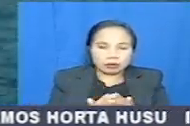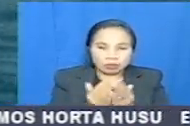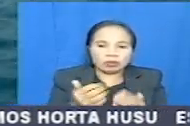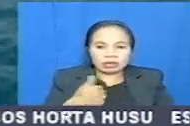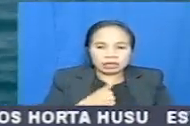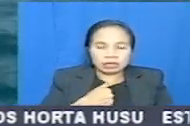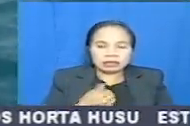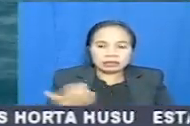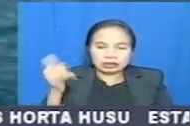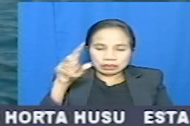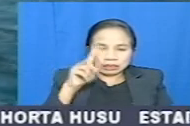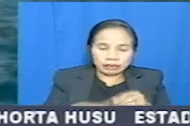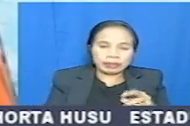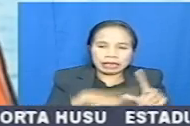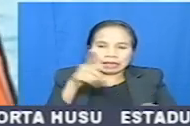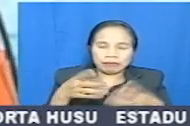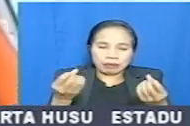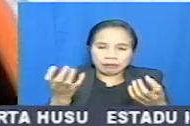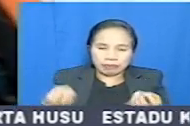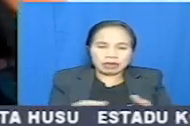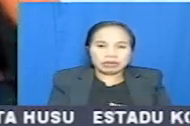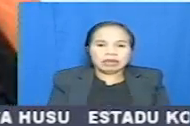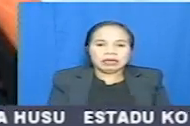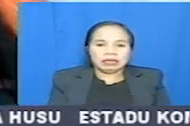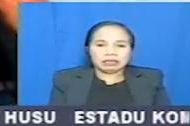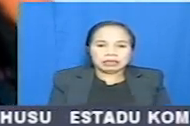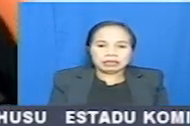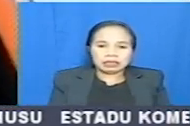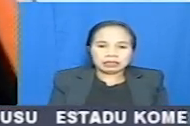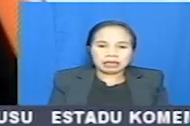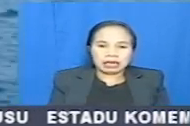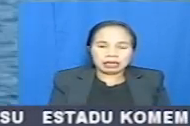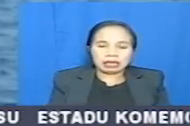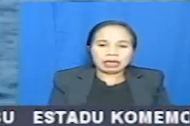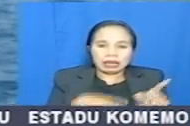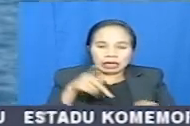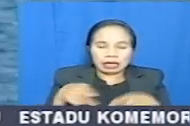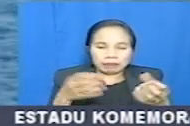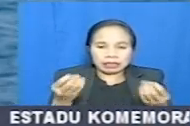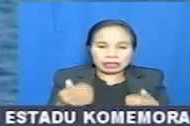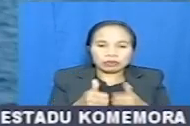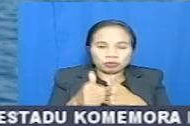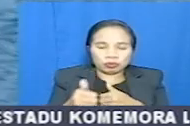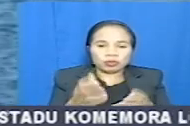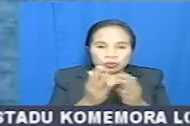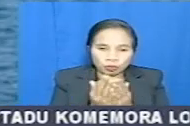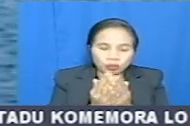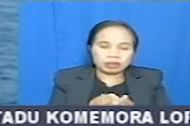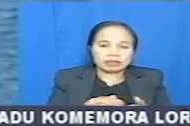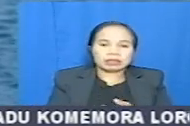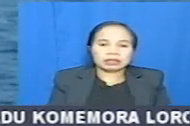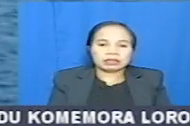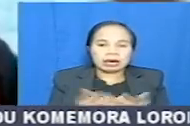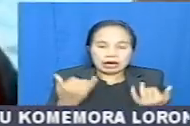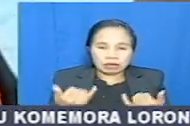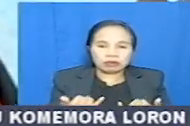tula ema liu kapasidade. Labele tula ema ou tula sasandiu kapasidade. Talvez usi ohin ba ohin UPM komes